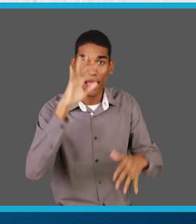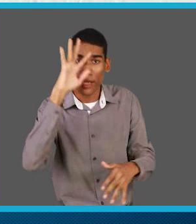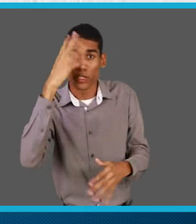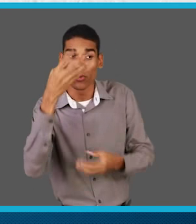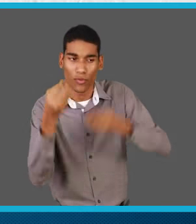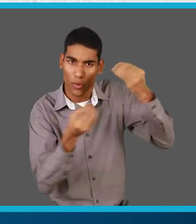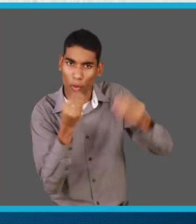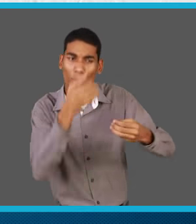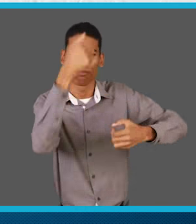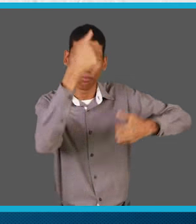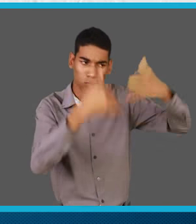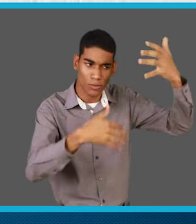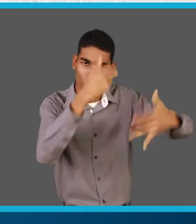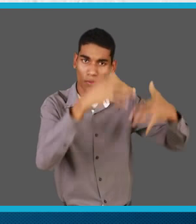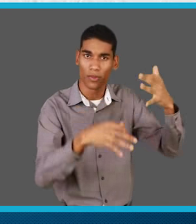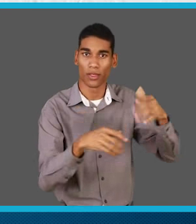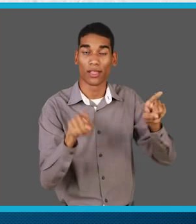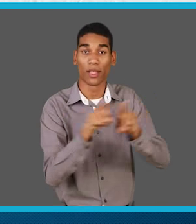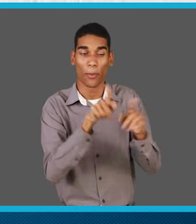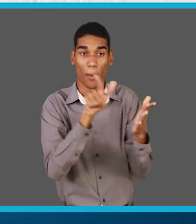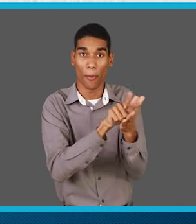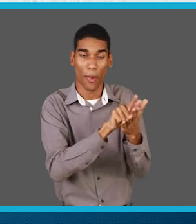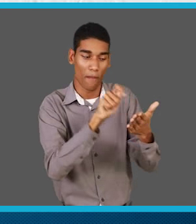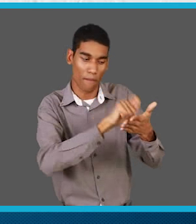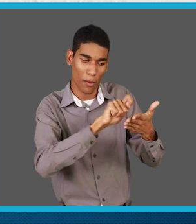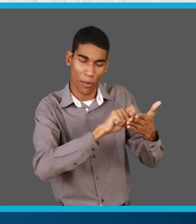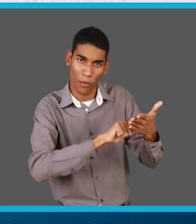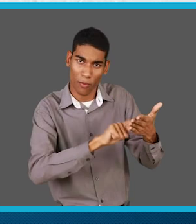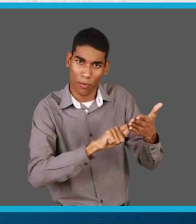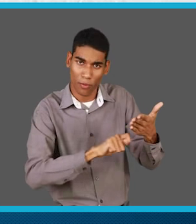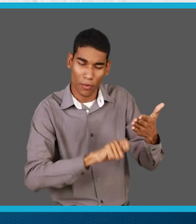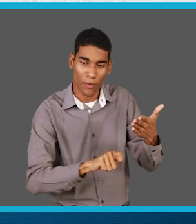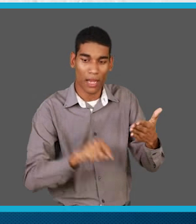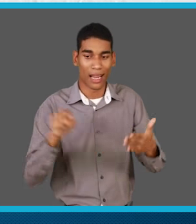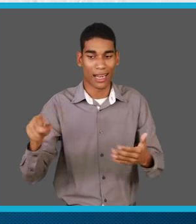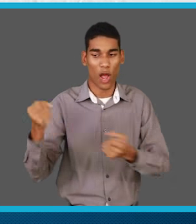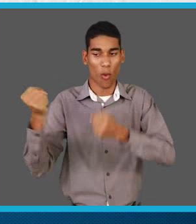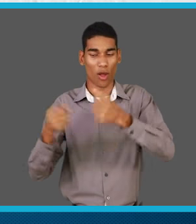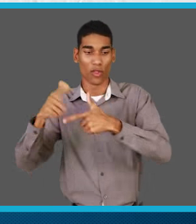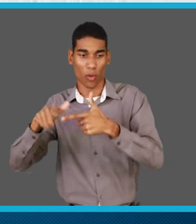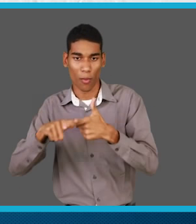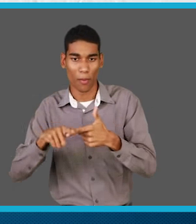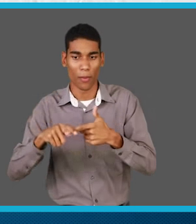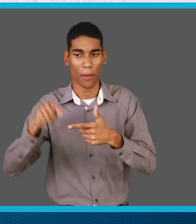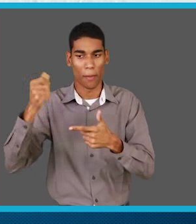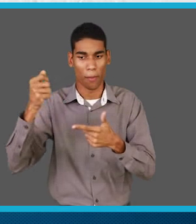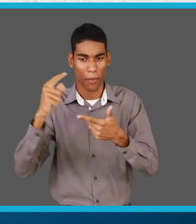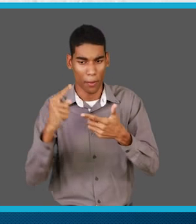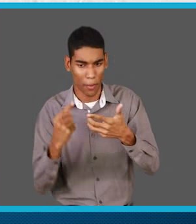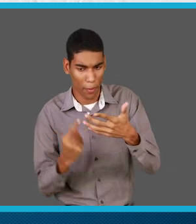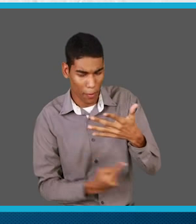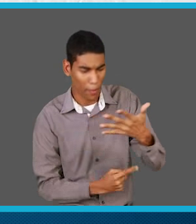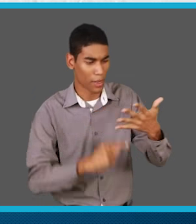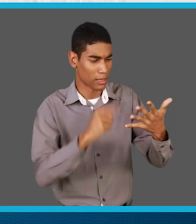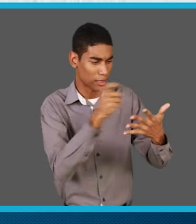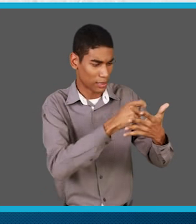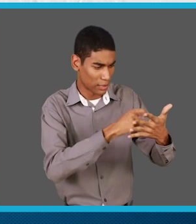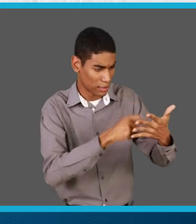como eles podem ser resolvidos. Prepare uma ficha técnica detalhada sobre o defeito